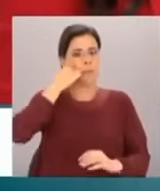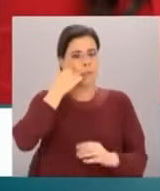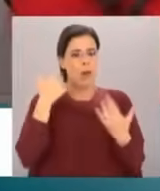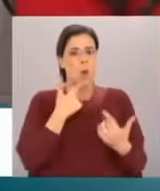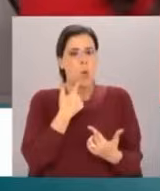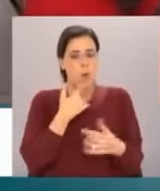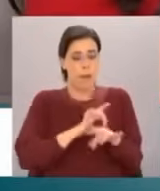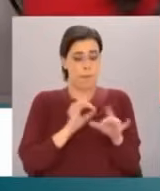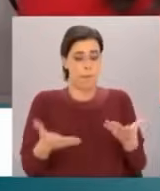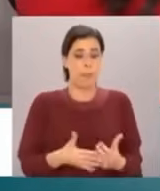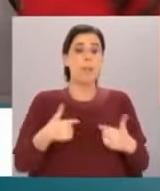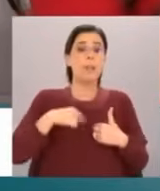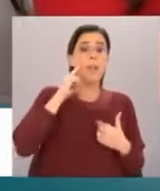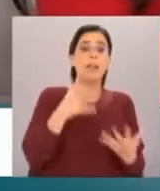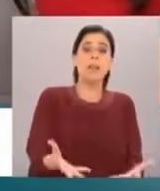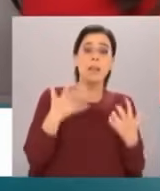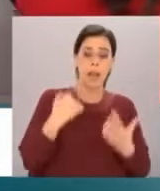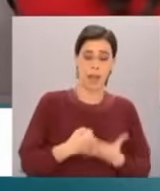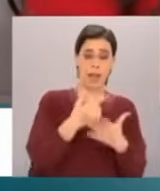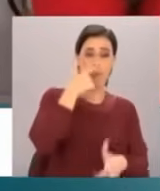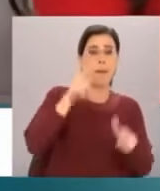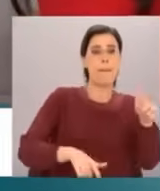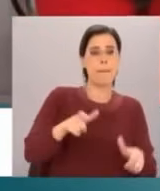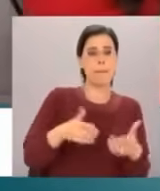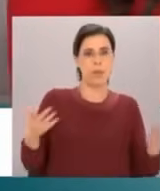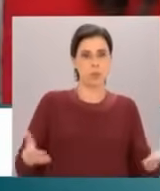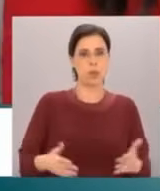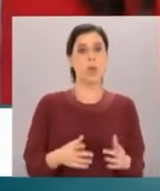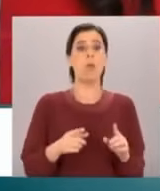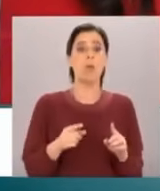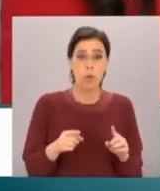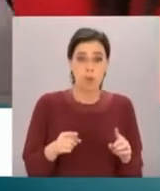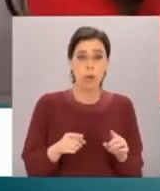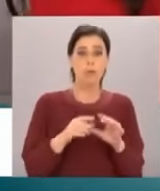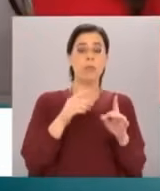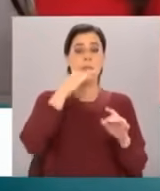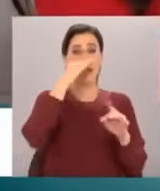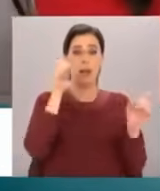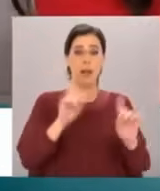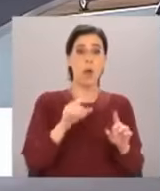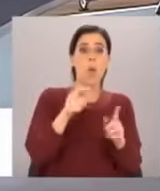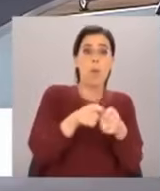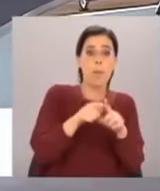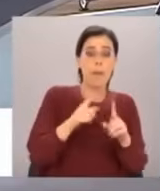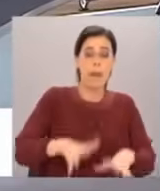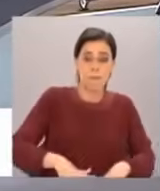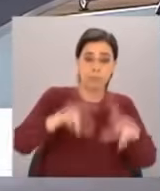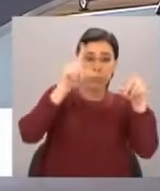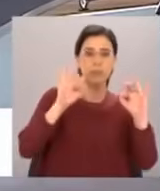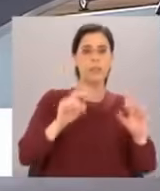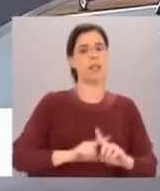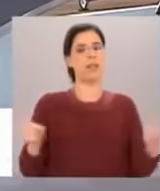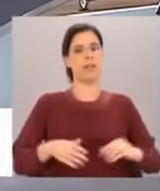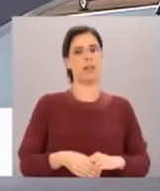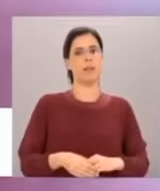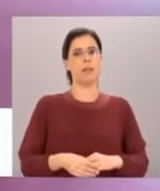durante a pandemia e o pano de fundo efetivamente apoio para as pessoas que temos assistido por encontramos no final através de um partido progressista é uma